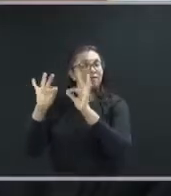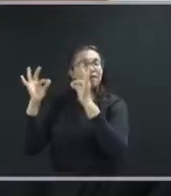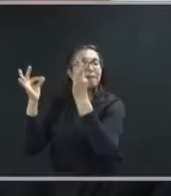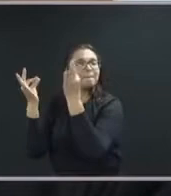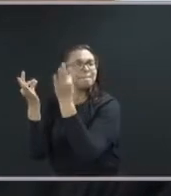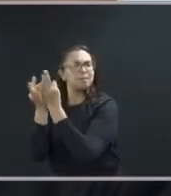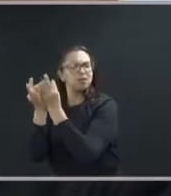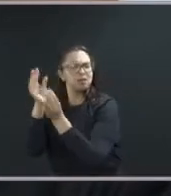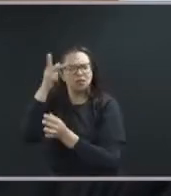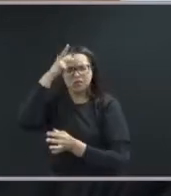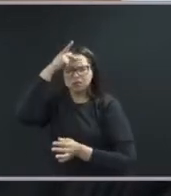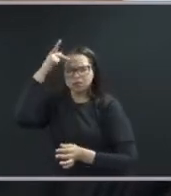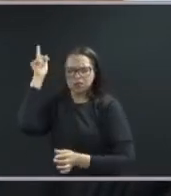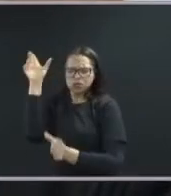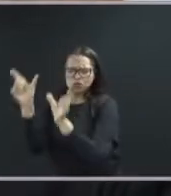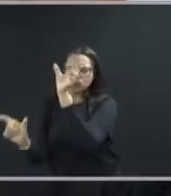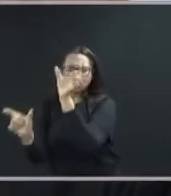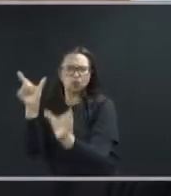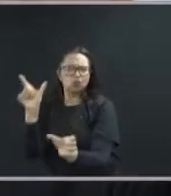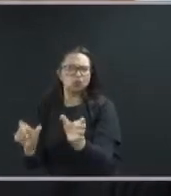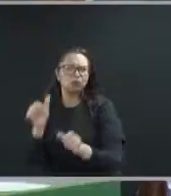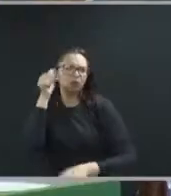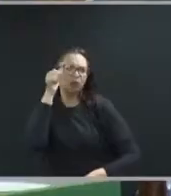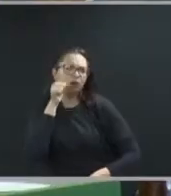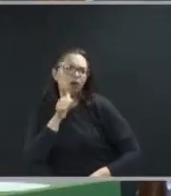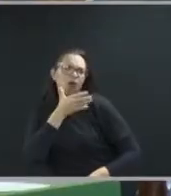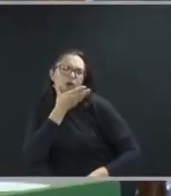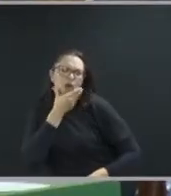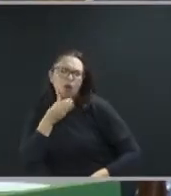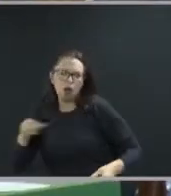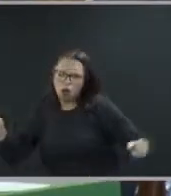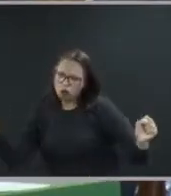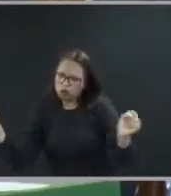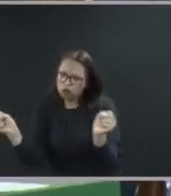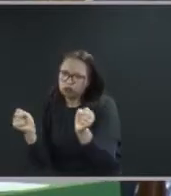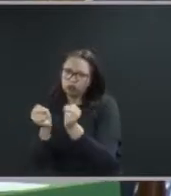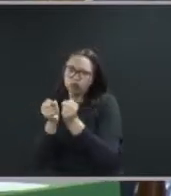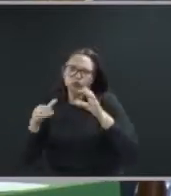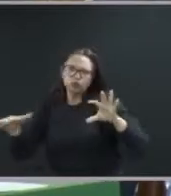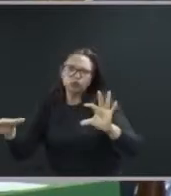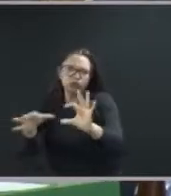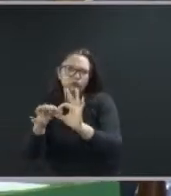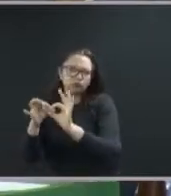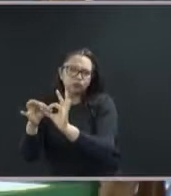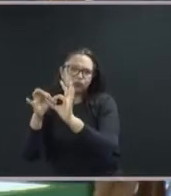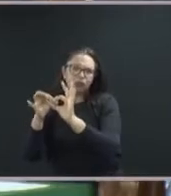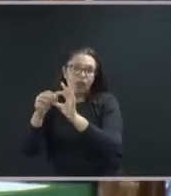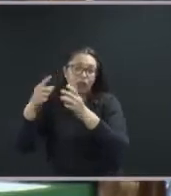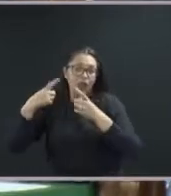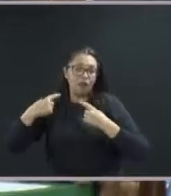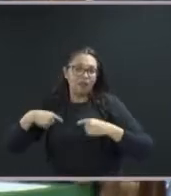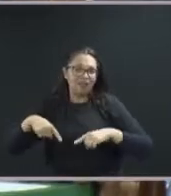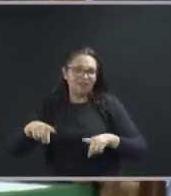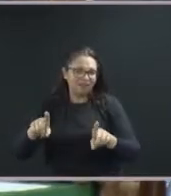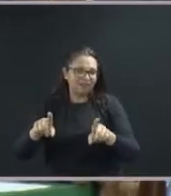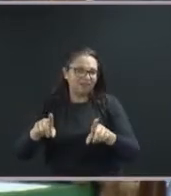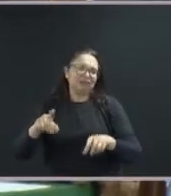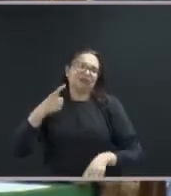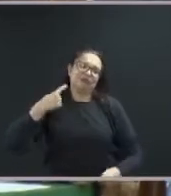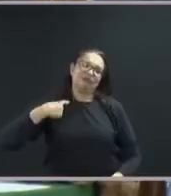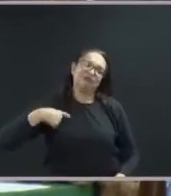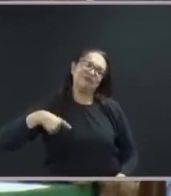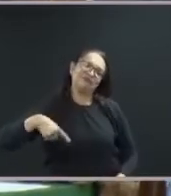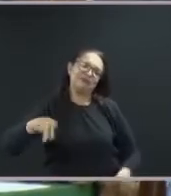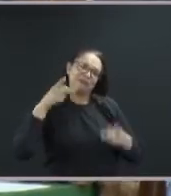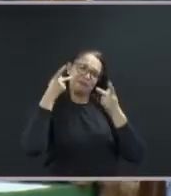mulheres, somando as suas forças que fazem a obra de Deus. E hoje eu estou feliz porque eu vejo